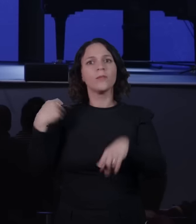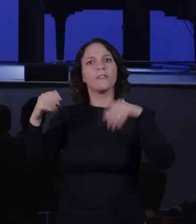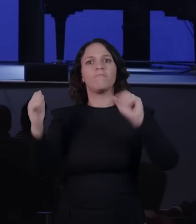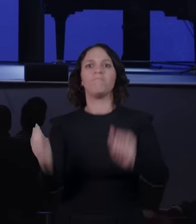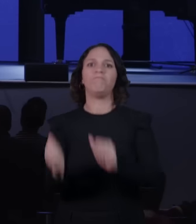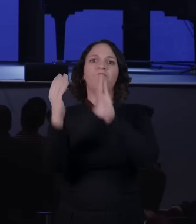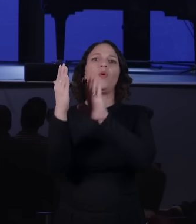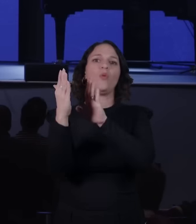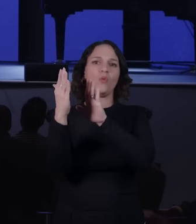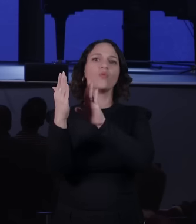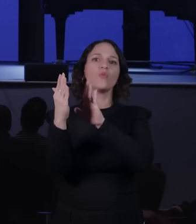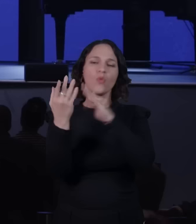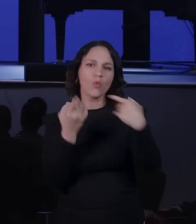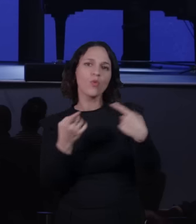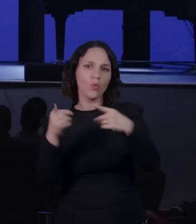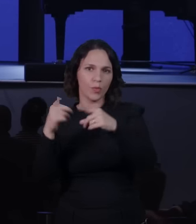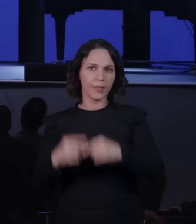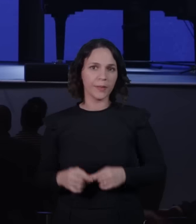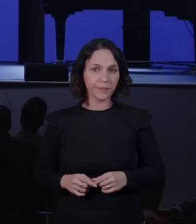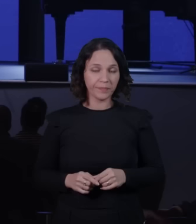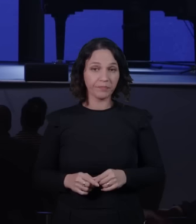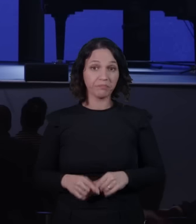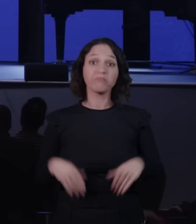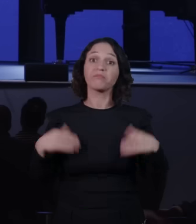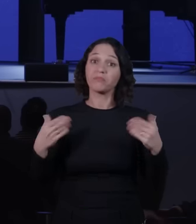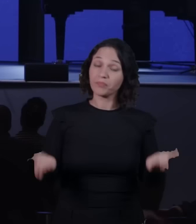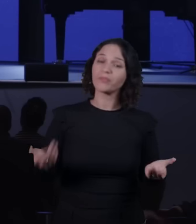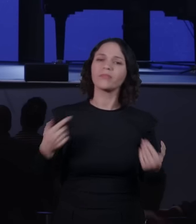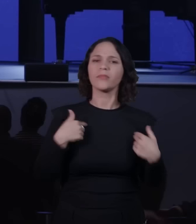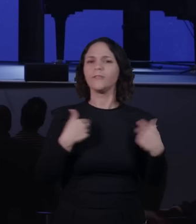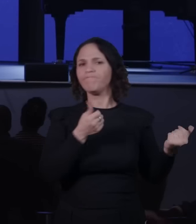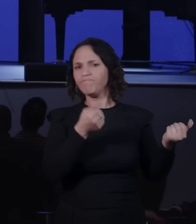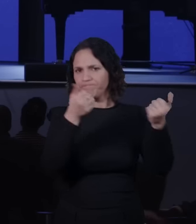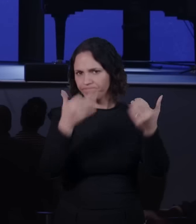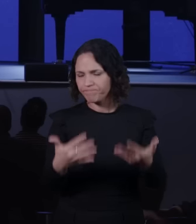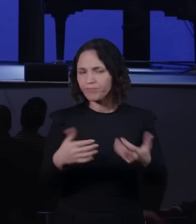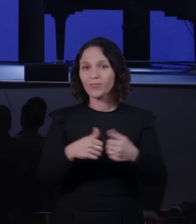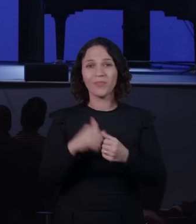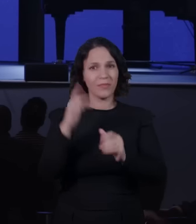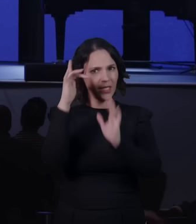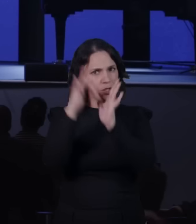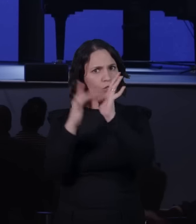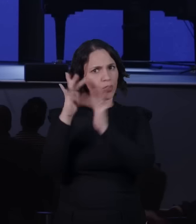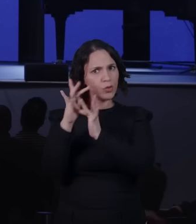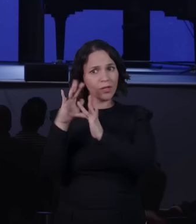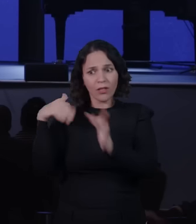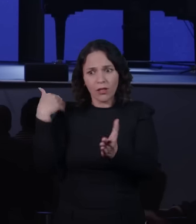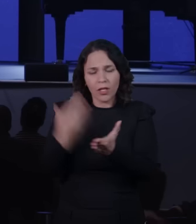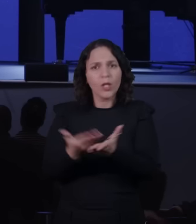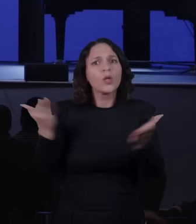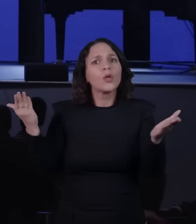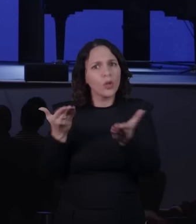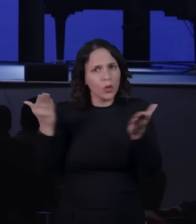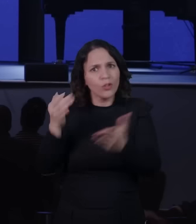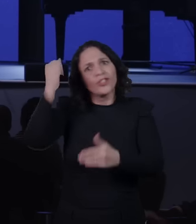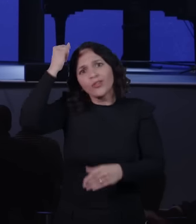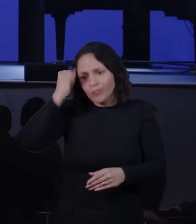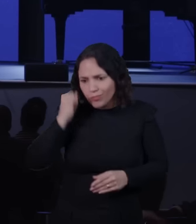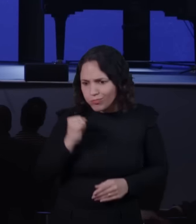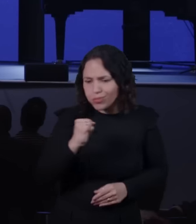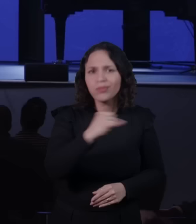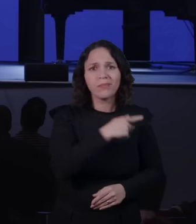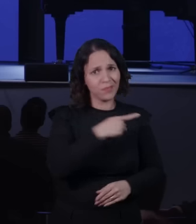o sistema. Então, aqui eu quero dizer para vocês que Jesus ainda fala com os pastores das igrejas